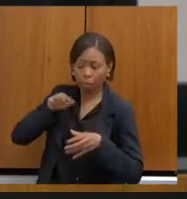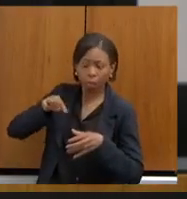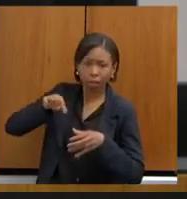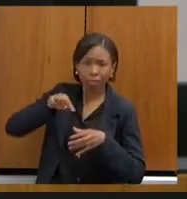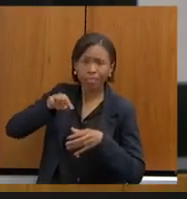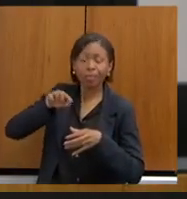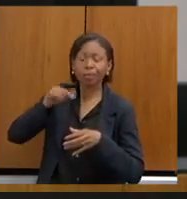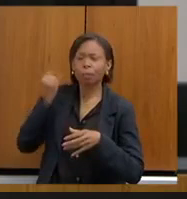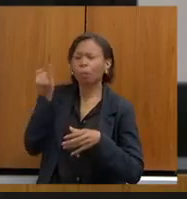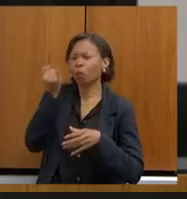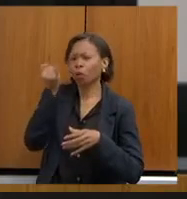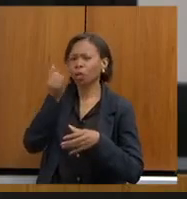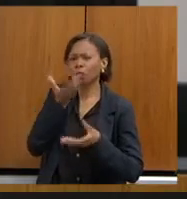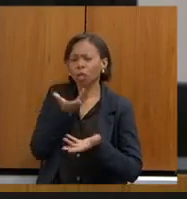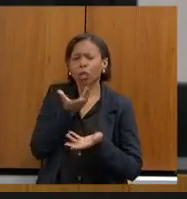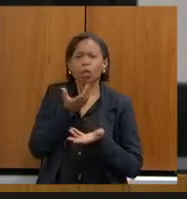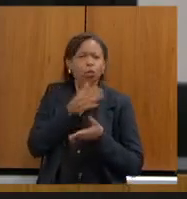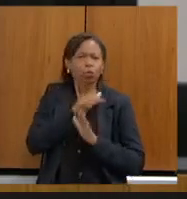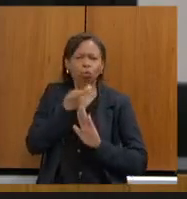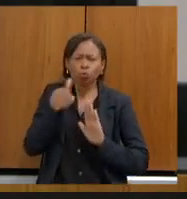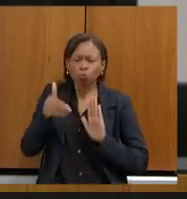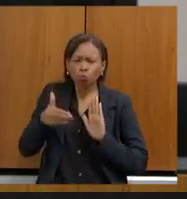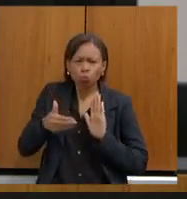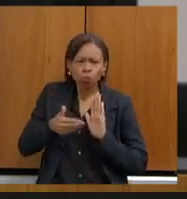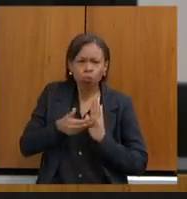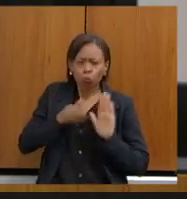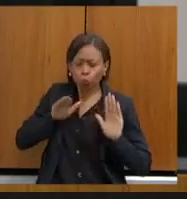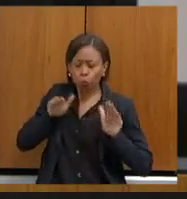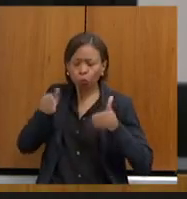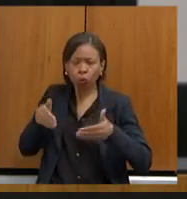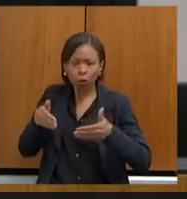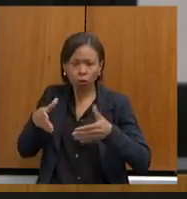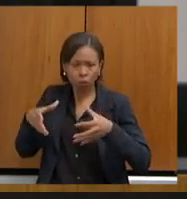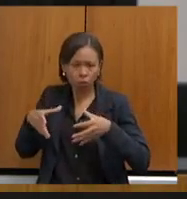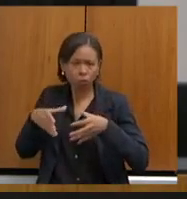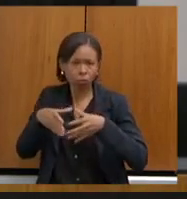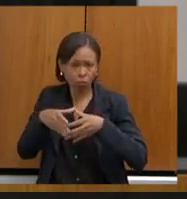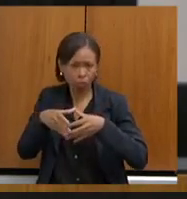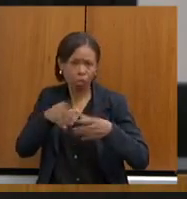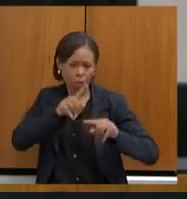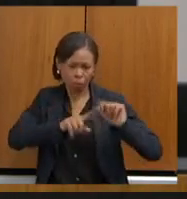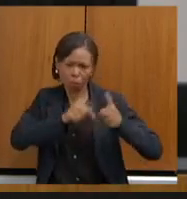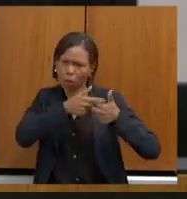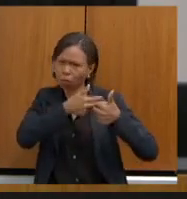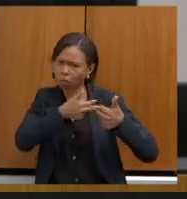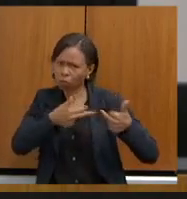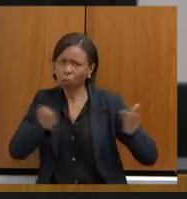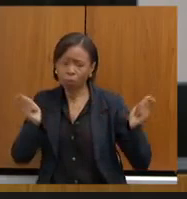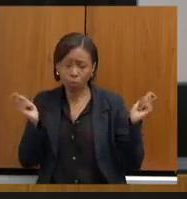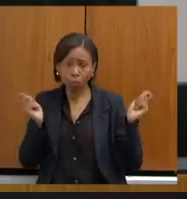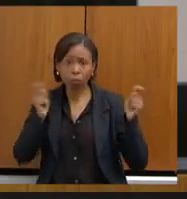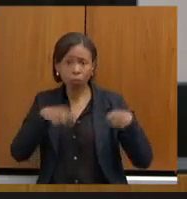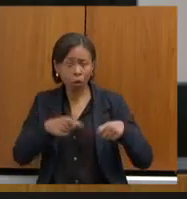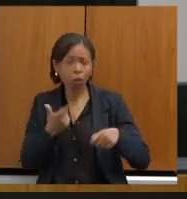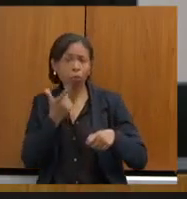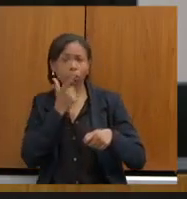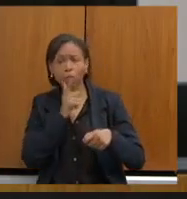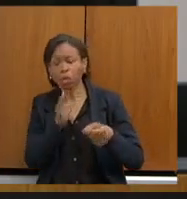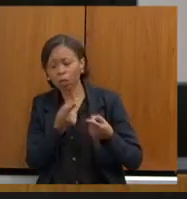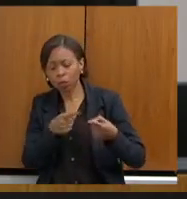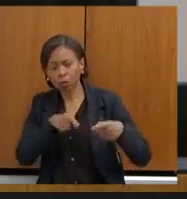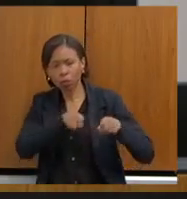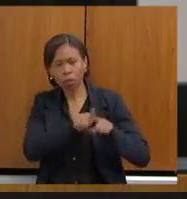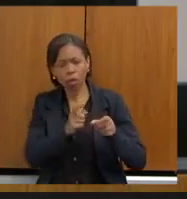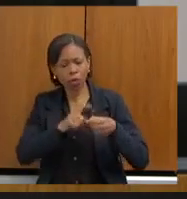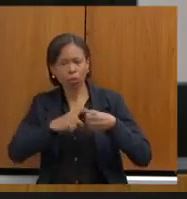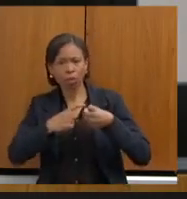os recursos que chegue até instituição Deputado ao sejam transformados em equipamentos públicos em convênios em